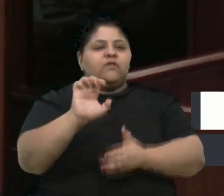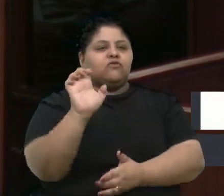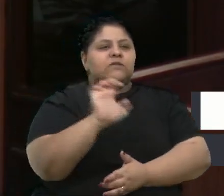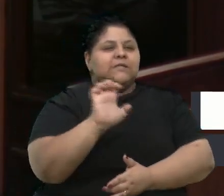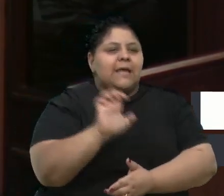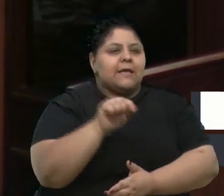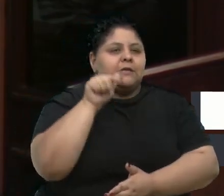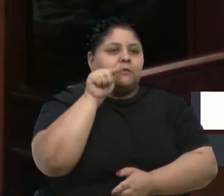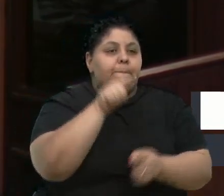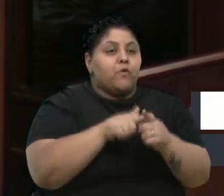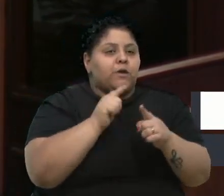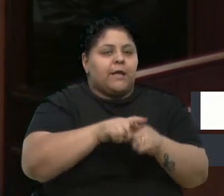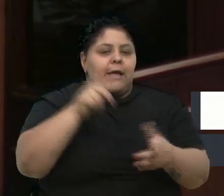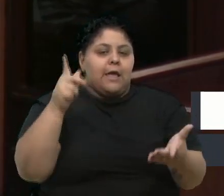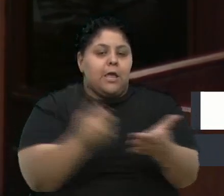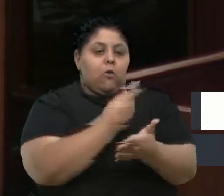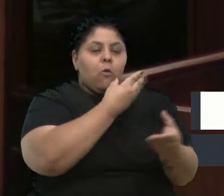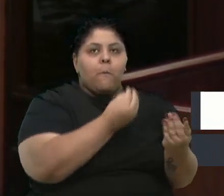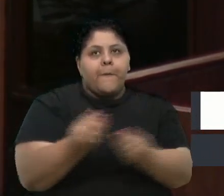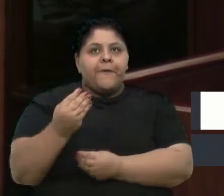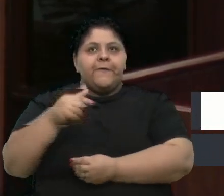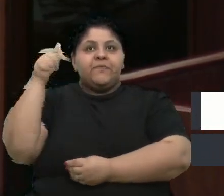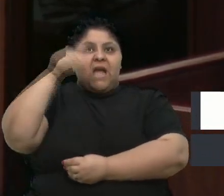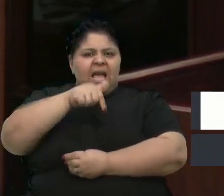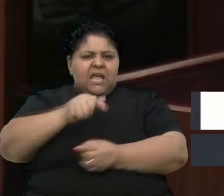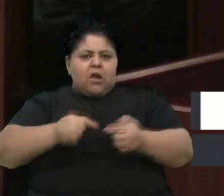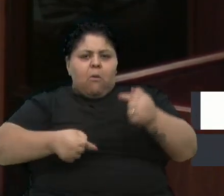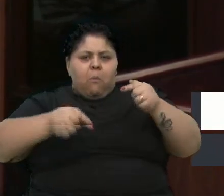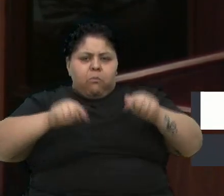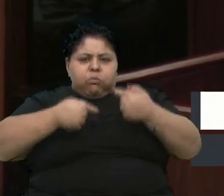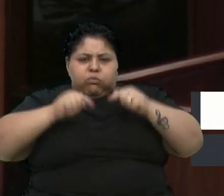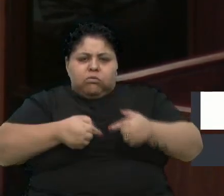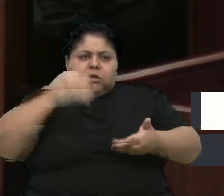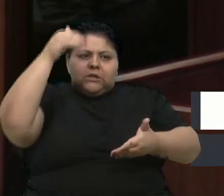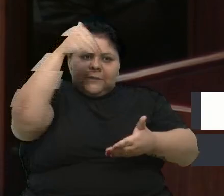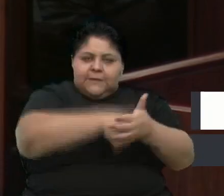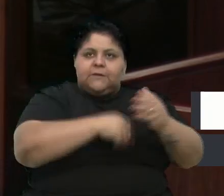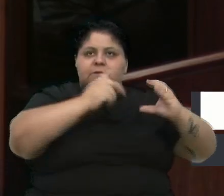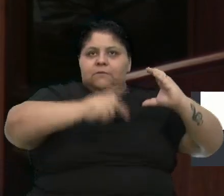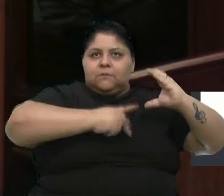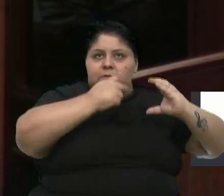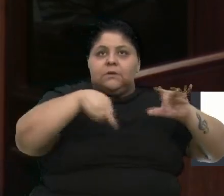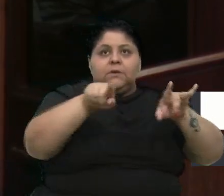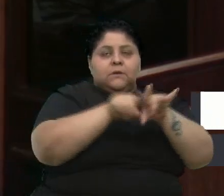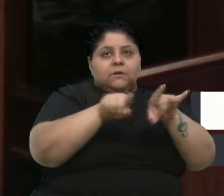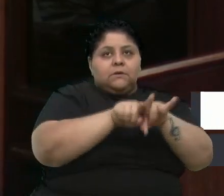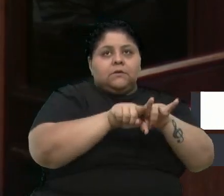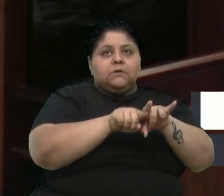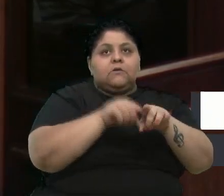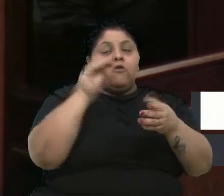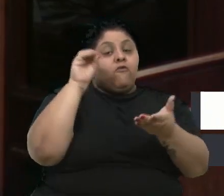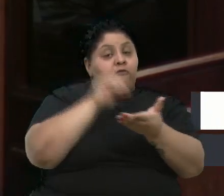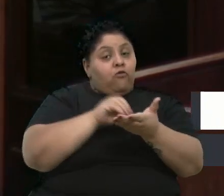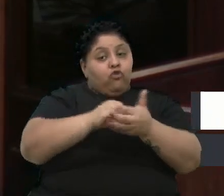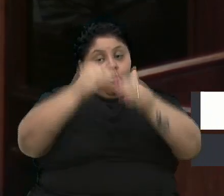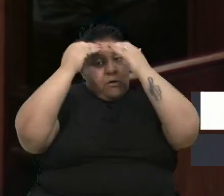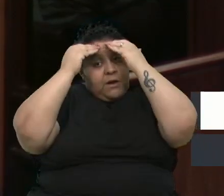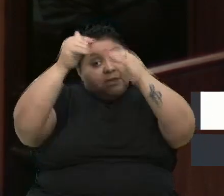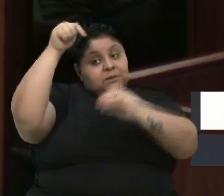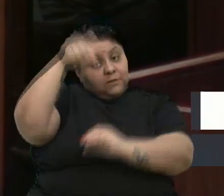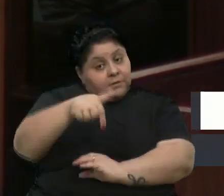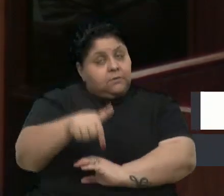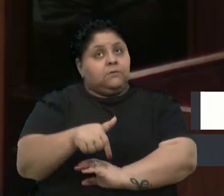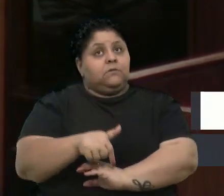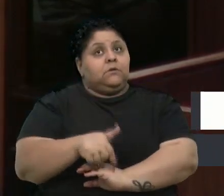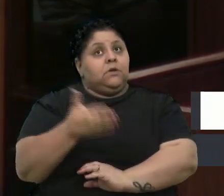Isso é uma acusação? Dentro dessa casa, acusou automaticamente essa casa. Foi um desrespeito a essa casa. E